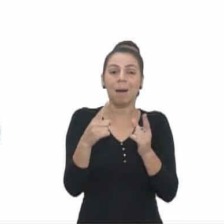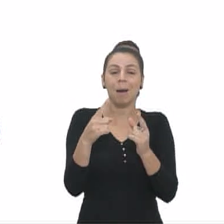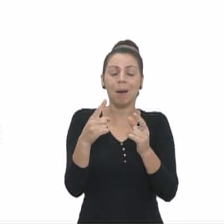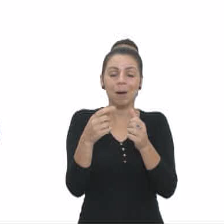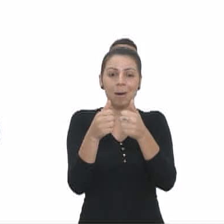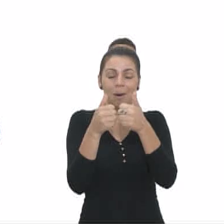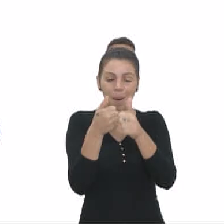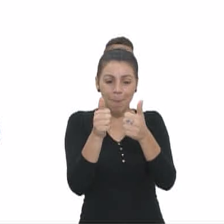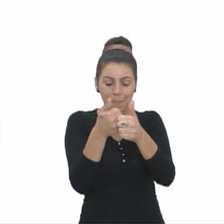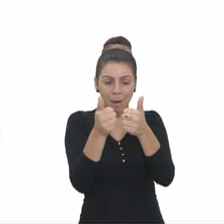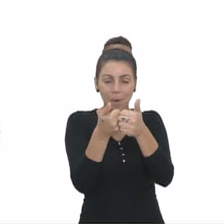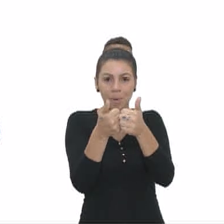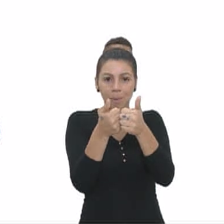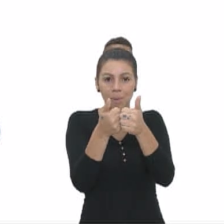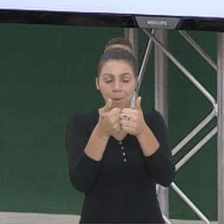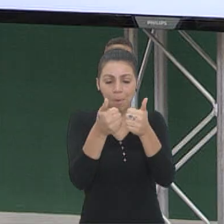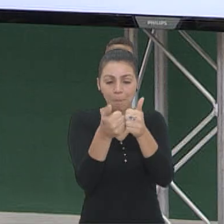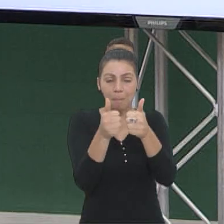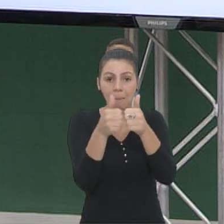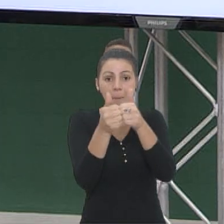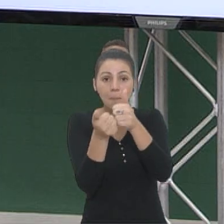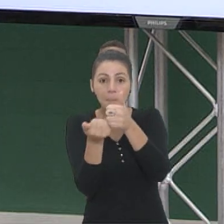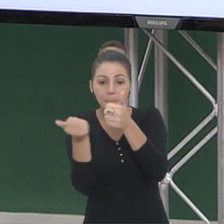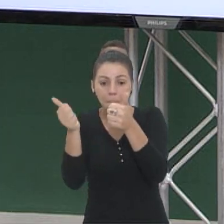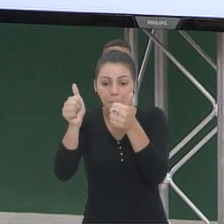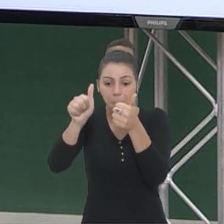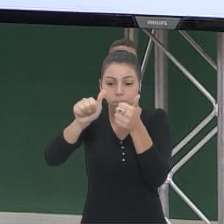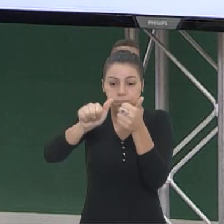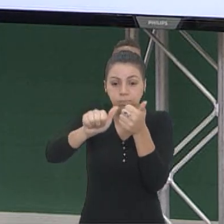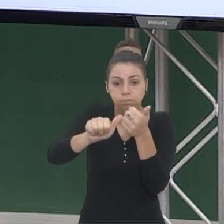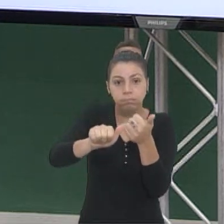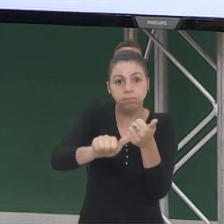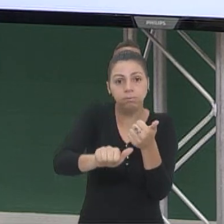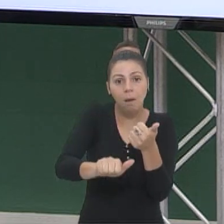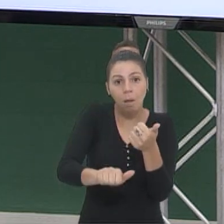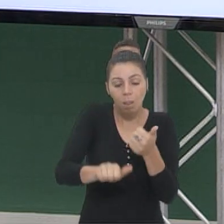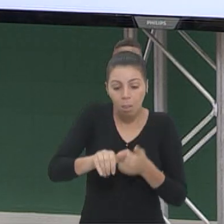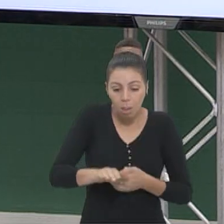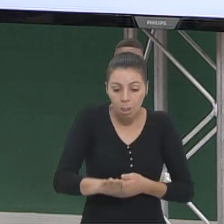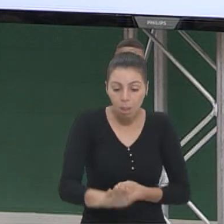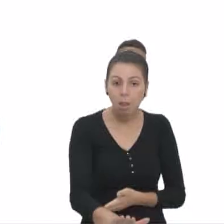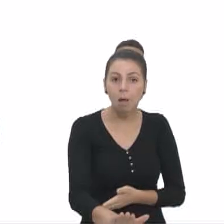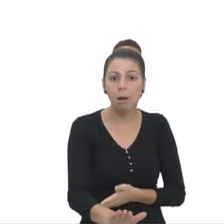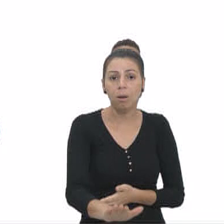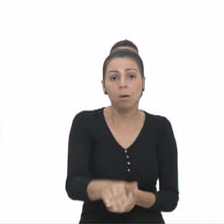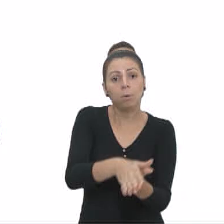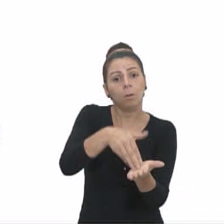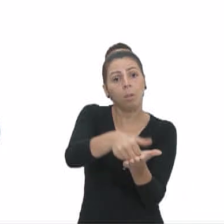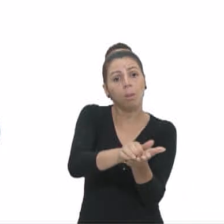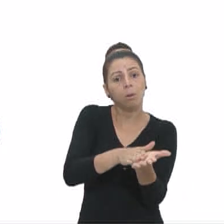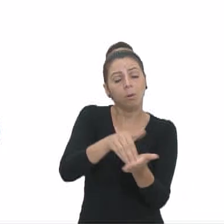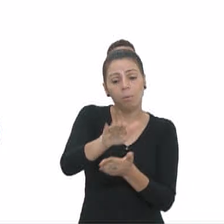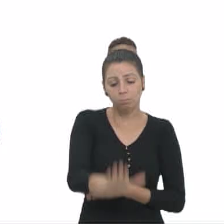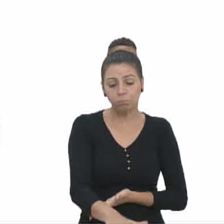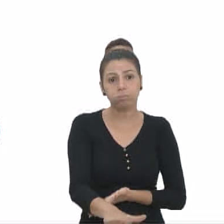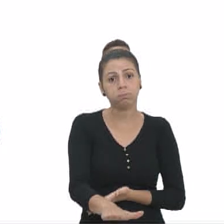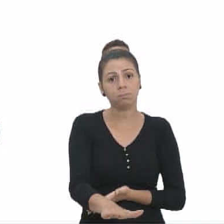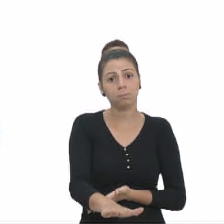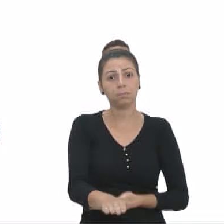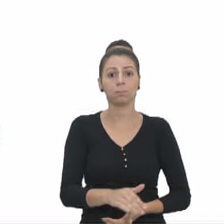mão, um pedaço de pão ou torrada sempre aterriza com a manteiga voltada para